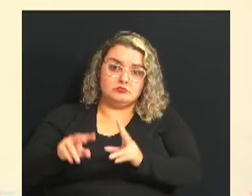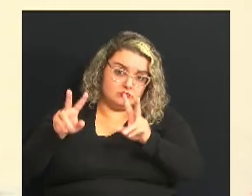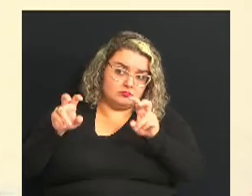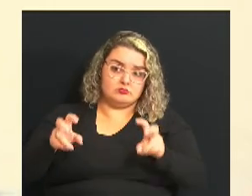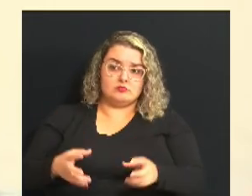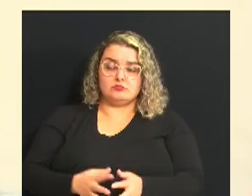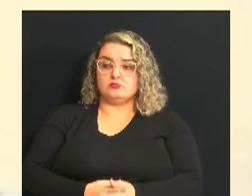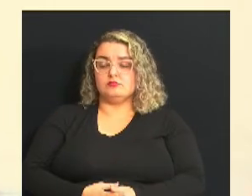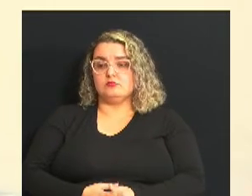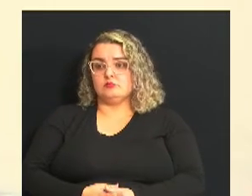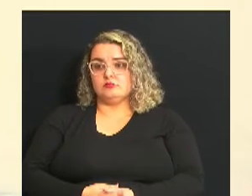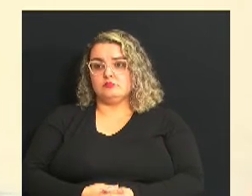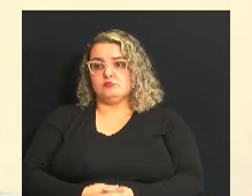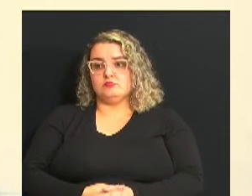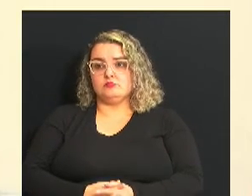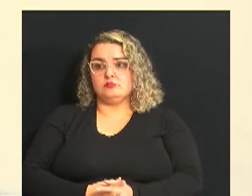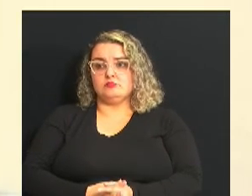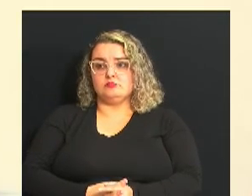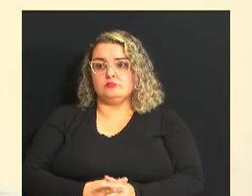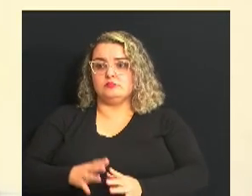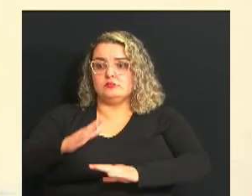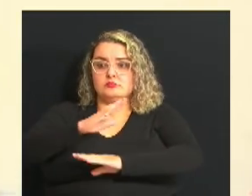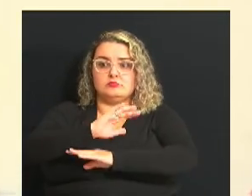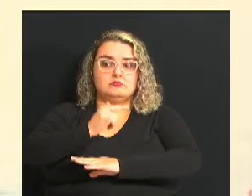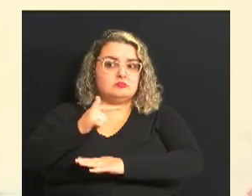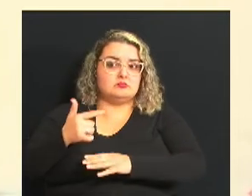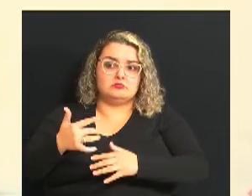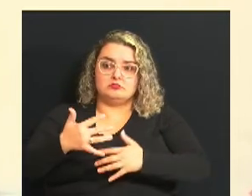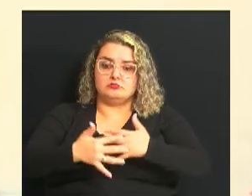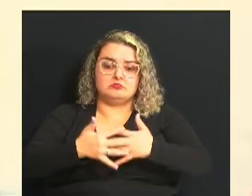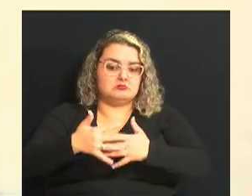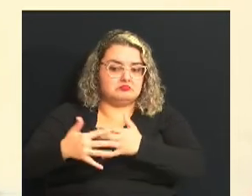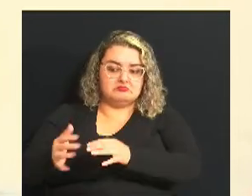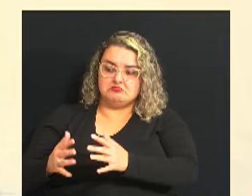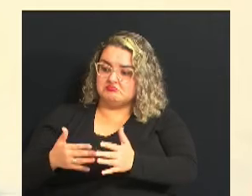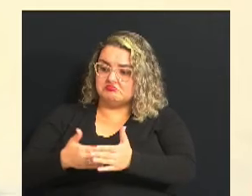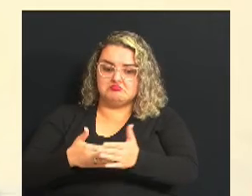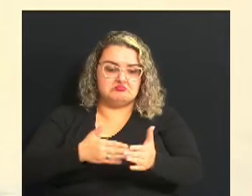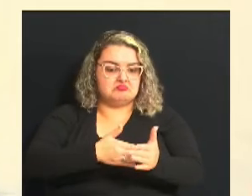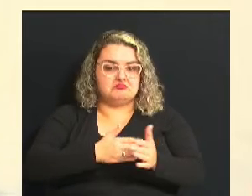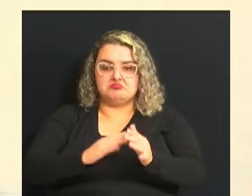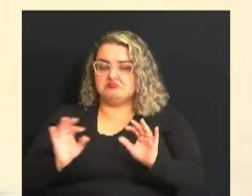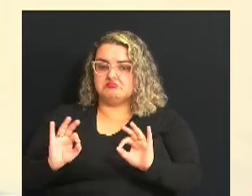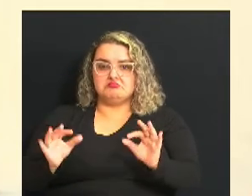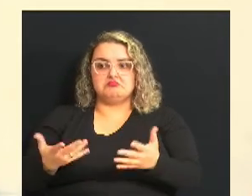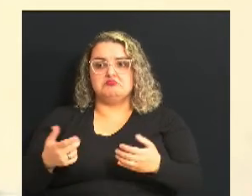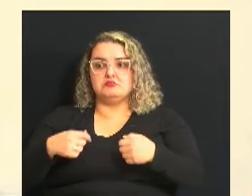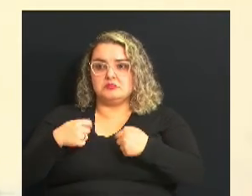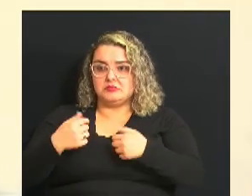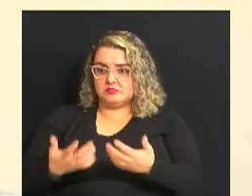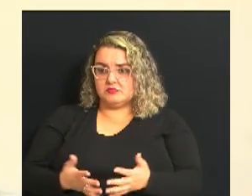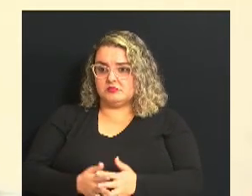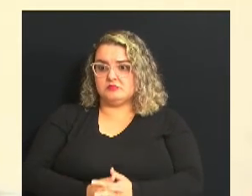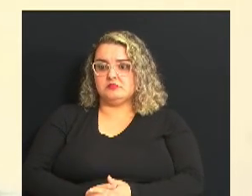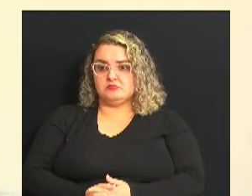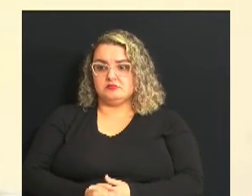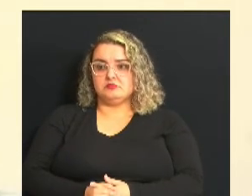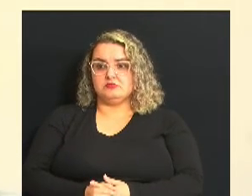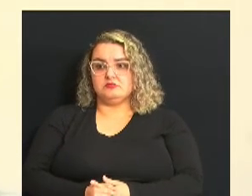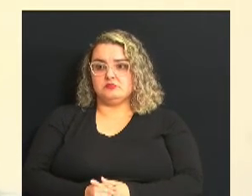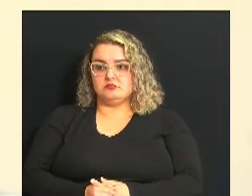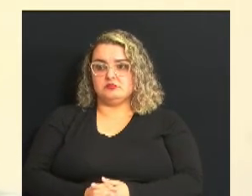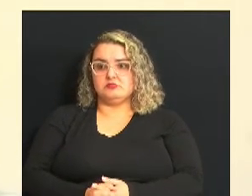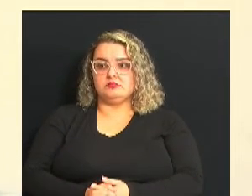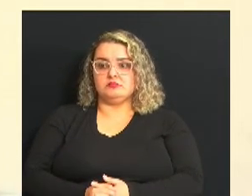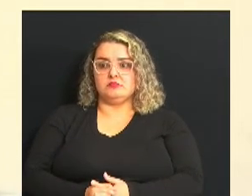Da parte da Câmara, nós não temos impedimento, né? Nós precisaríamos tentar com a equipe